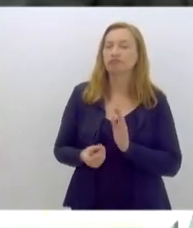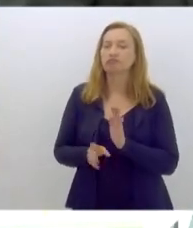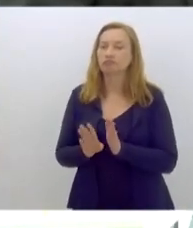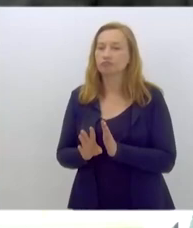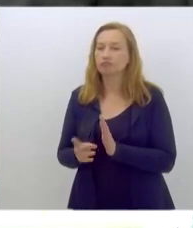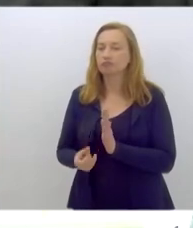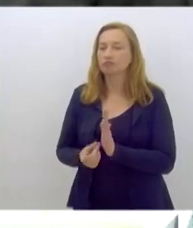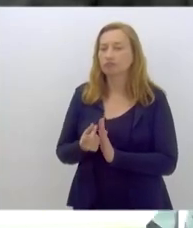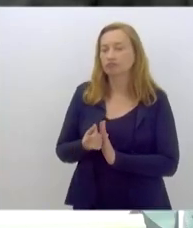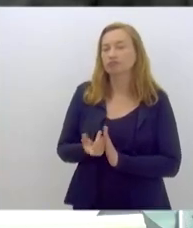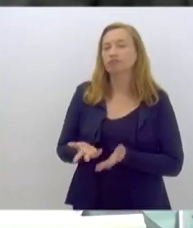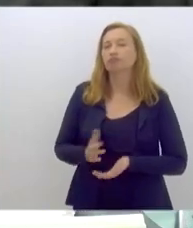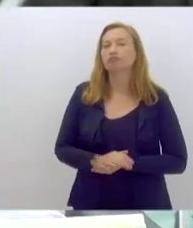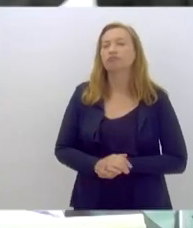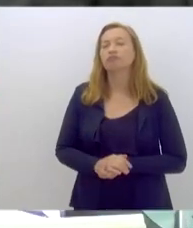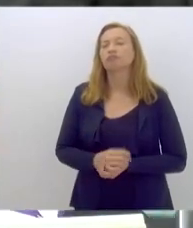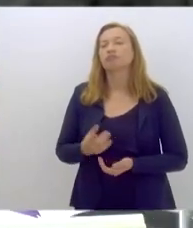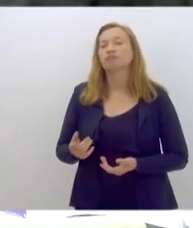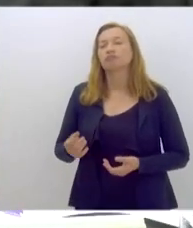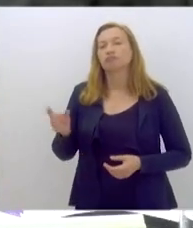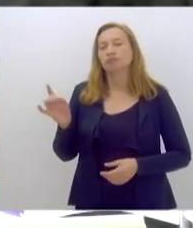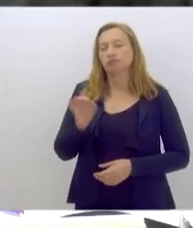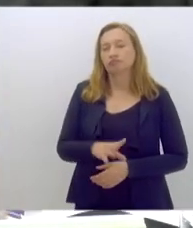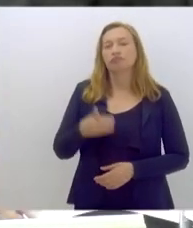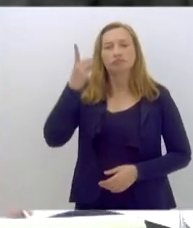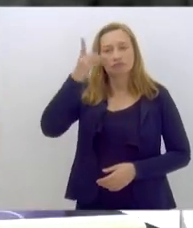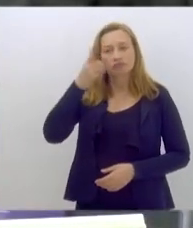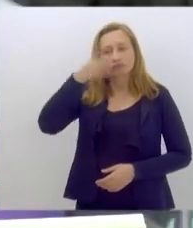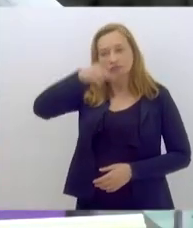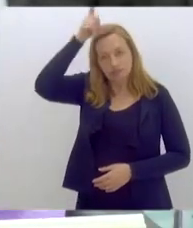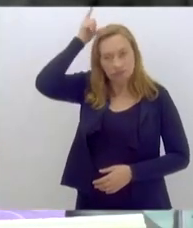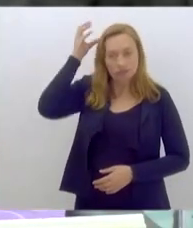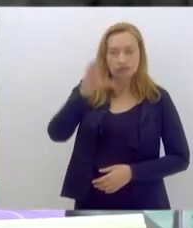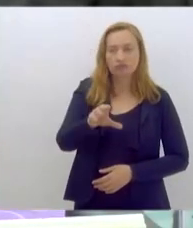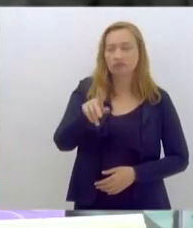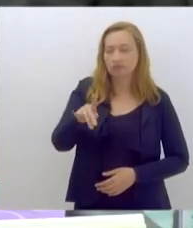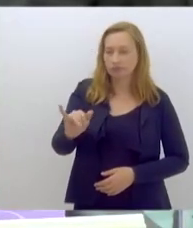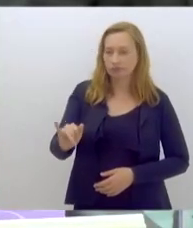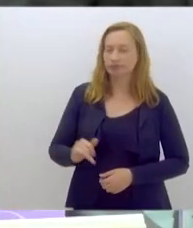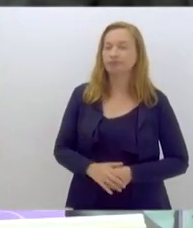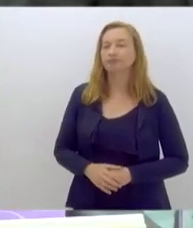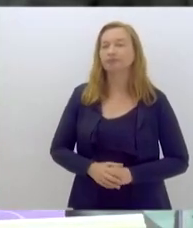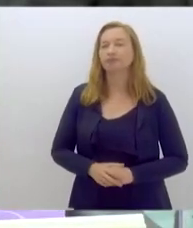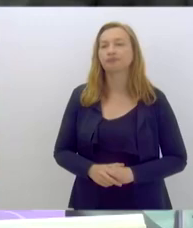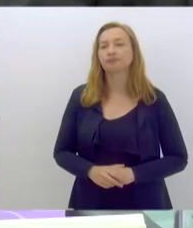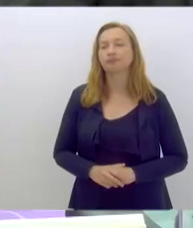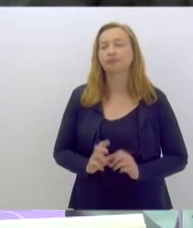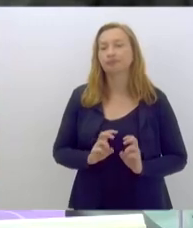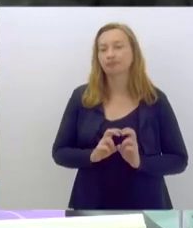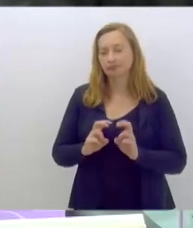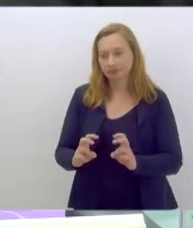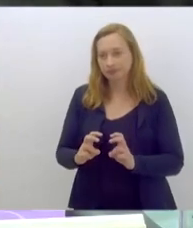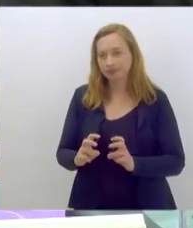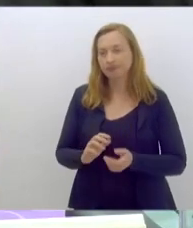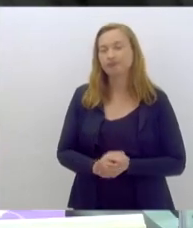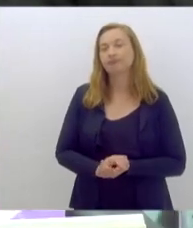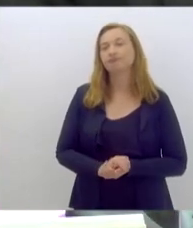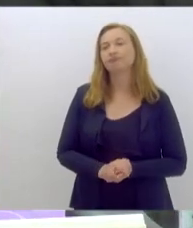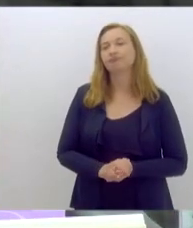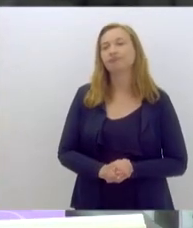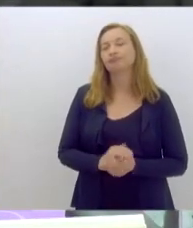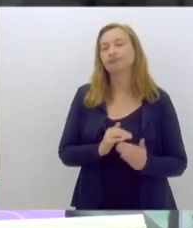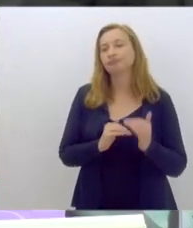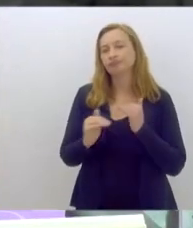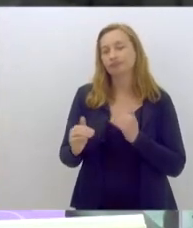e por último só lembrar aqui né Deputado Luiz Paulo que a CPI é dos trens ou a CPI da SuperVia